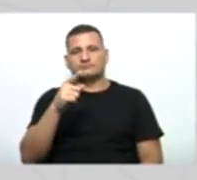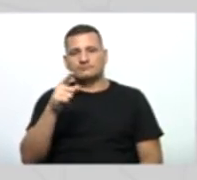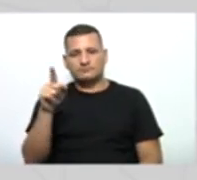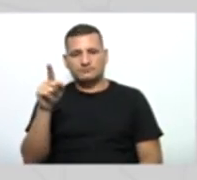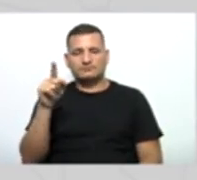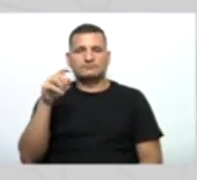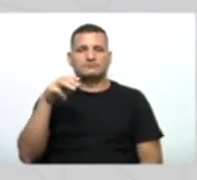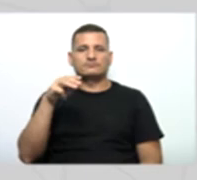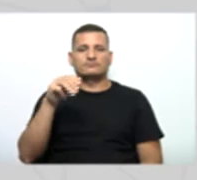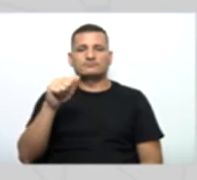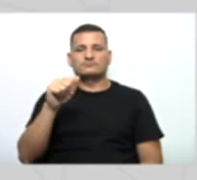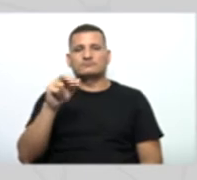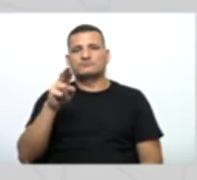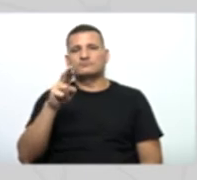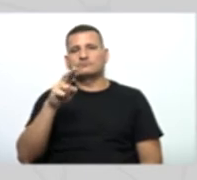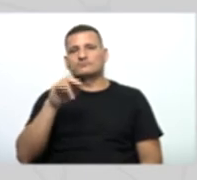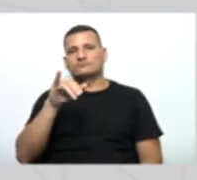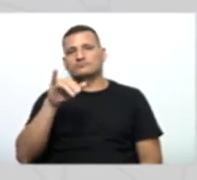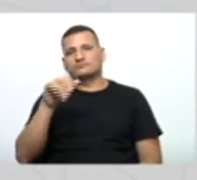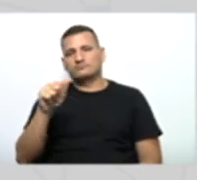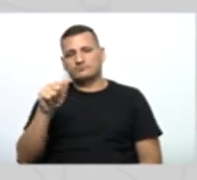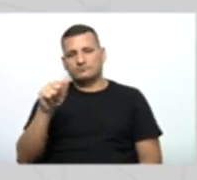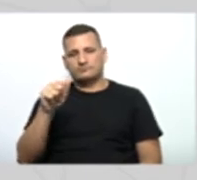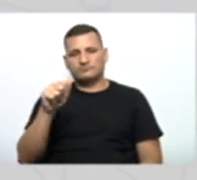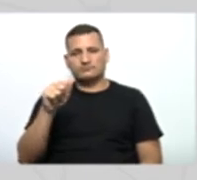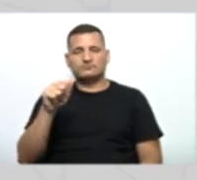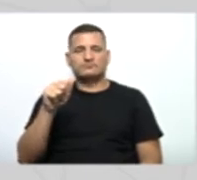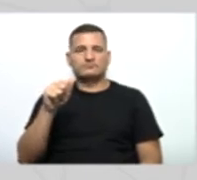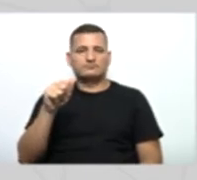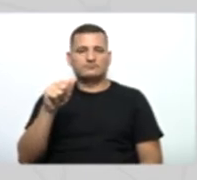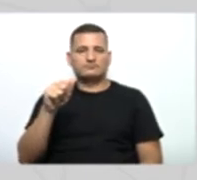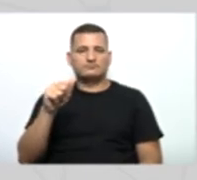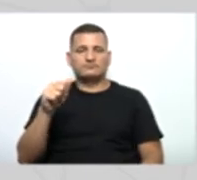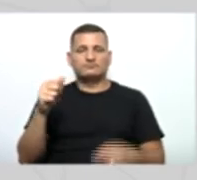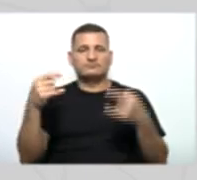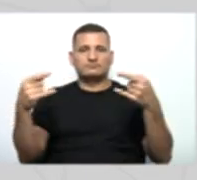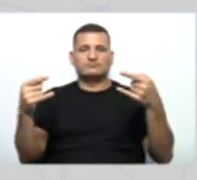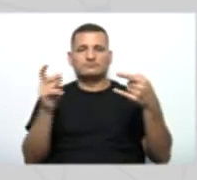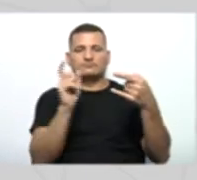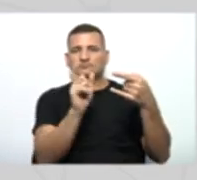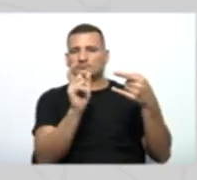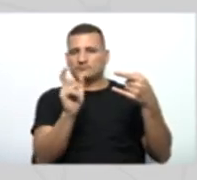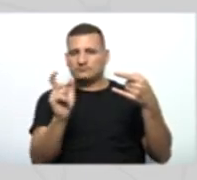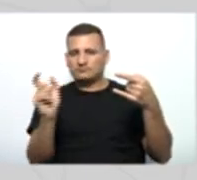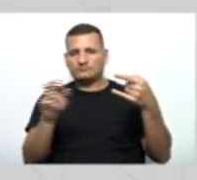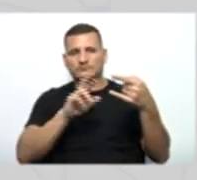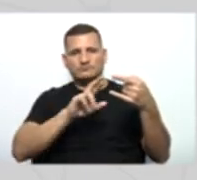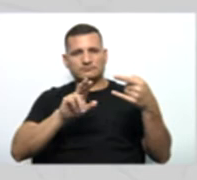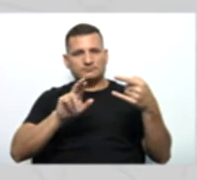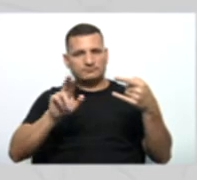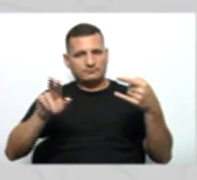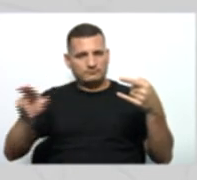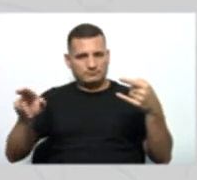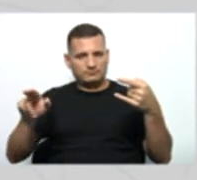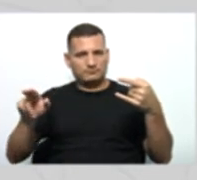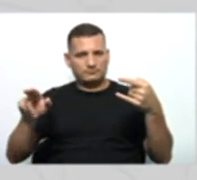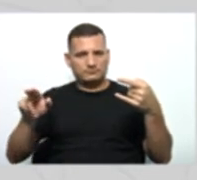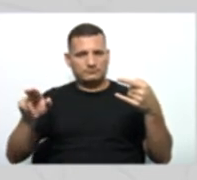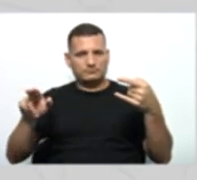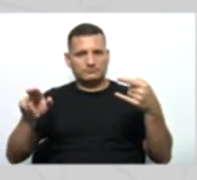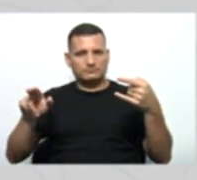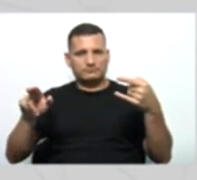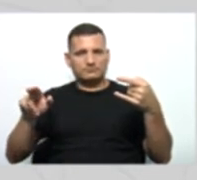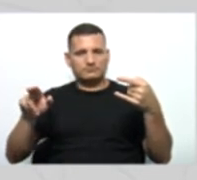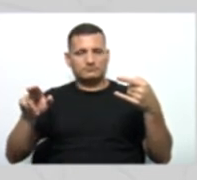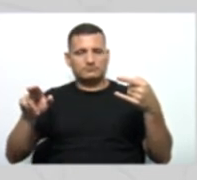Maria. Então, nós poderíamos ter uma lista com vários nomes. Ou seja, o tipo de dado aqui seria o tipo de